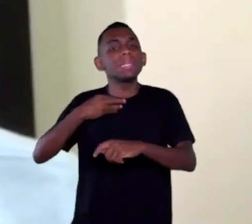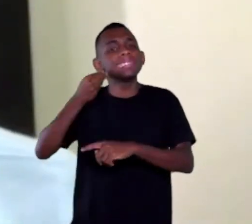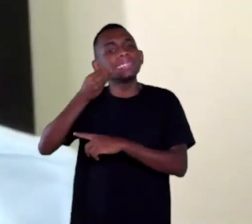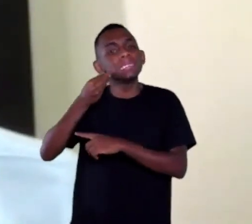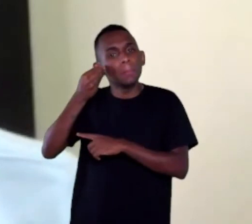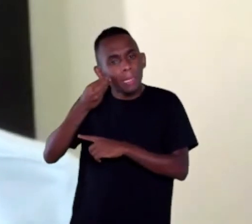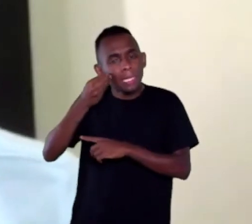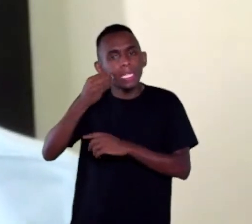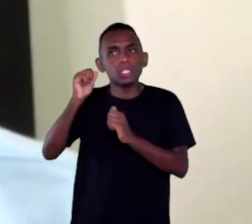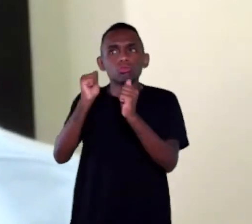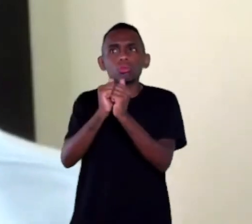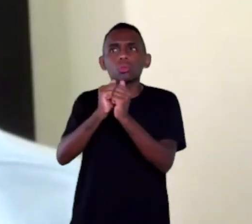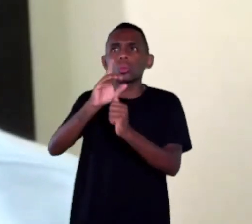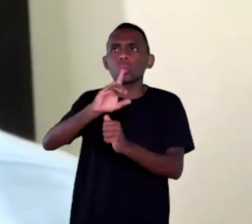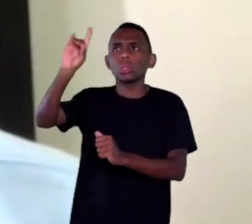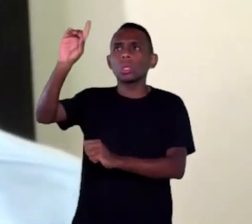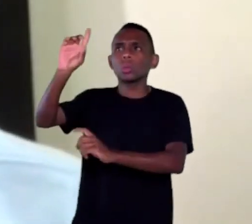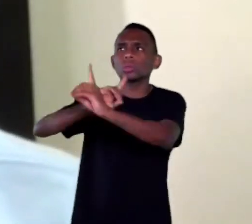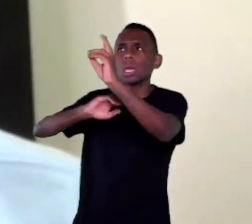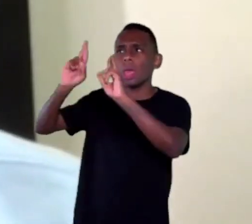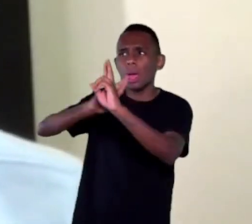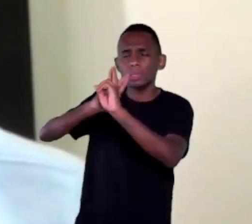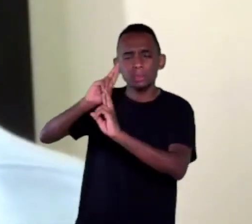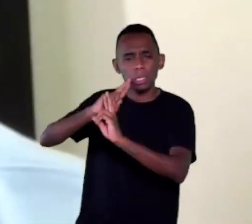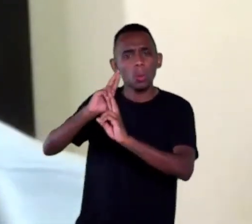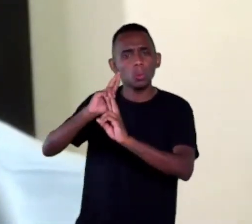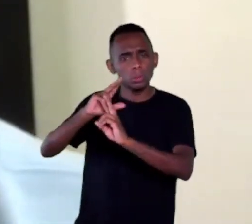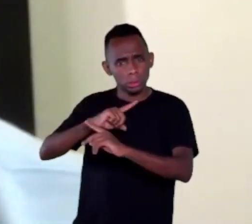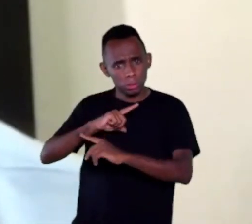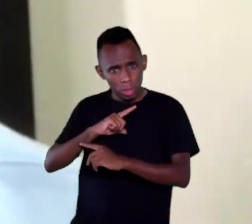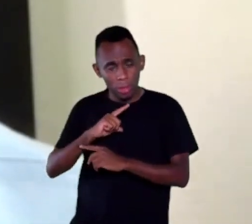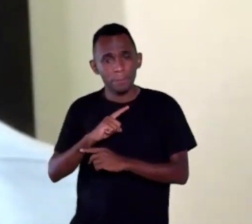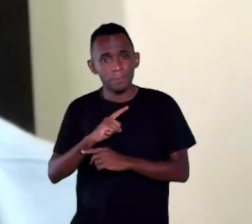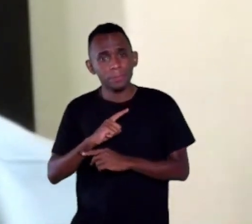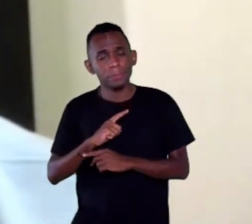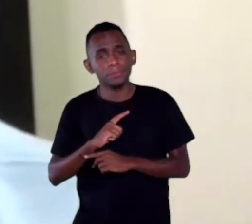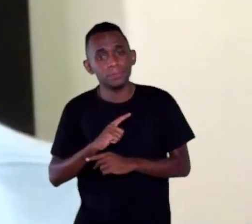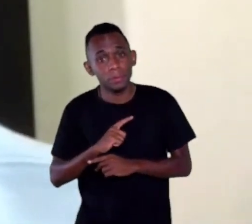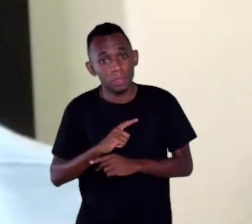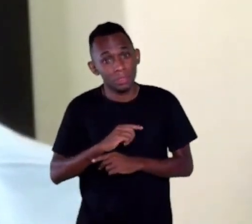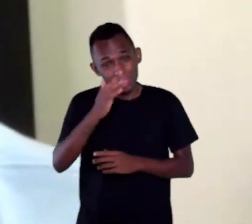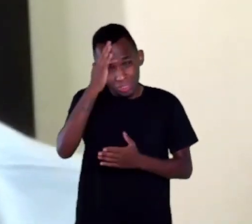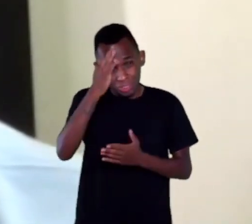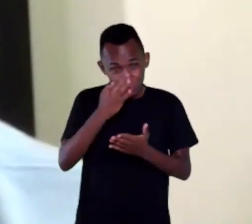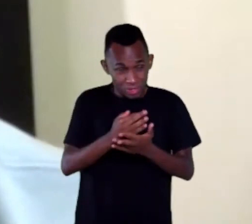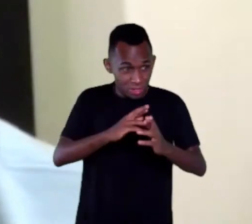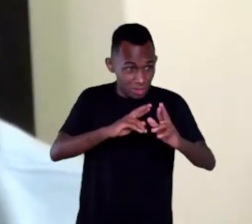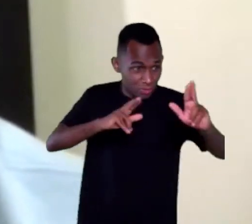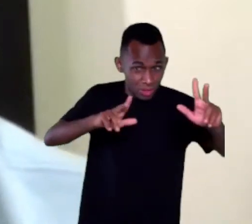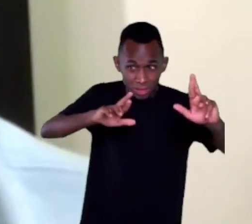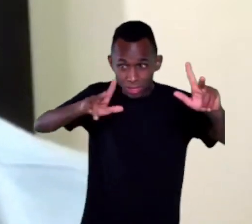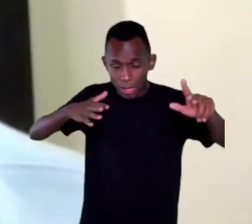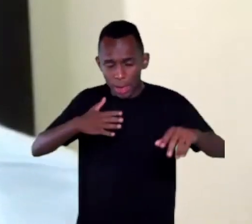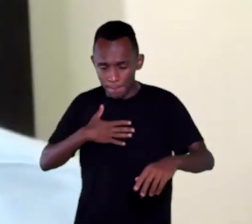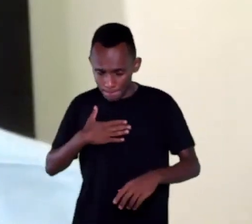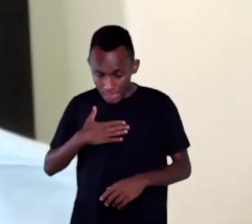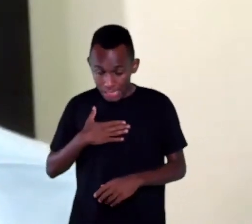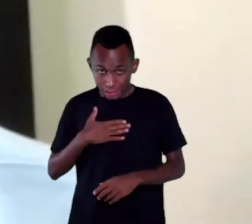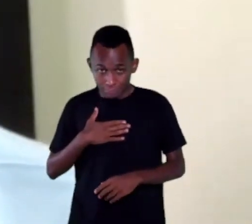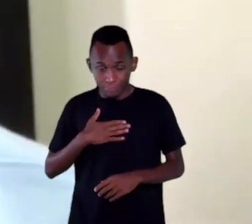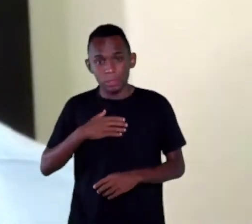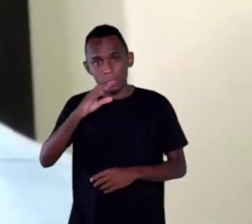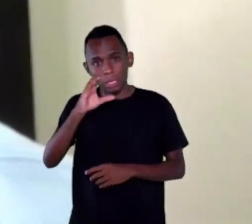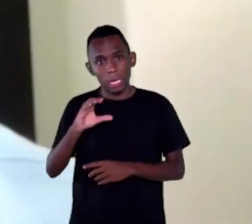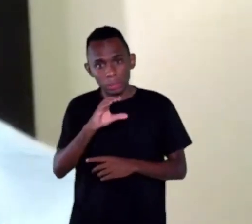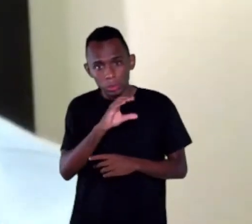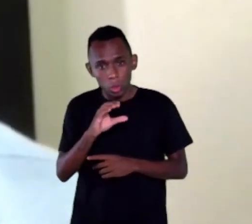com Deus, eu cheguei, Josane, indiferente da sua fé, mas a minha por ser católica, a gente tem um sacrário,